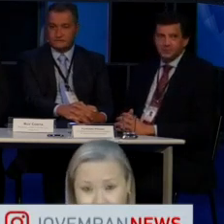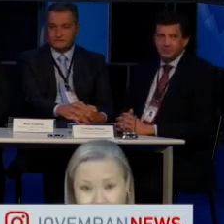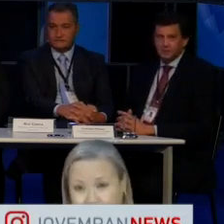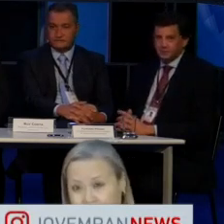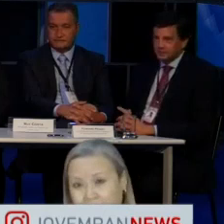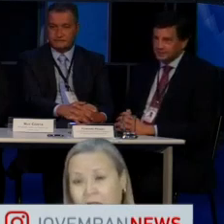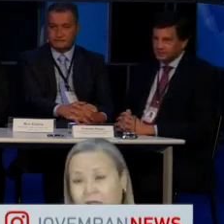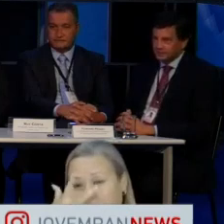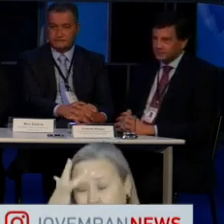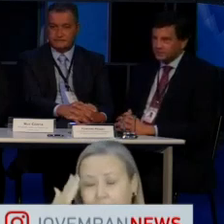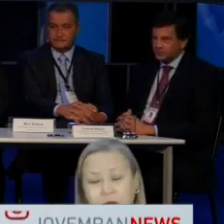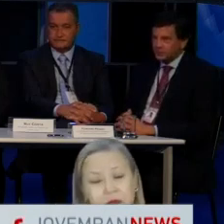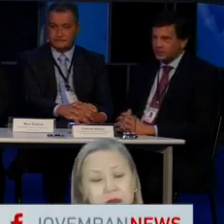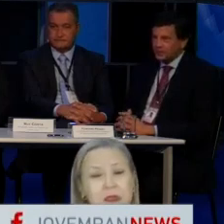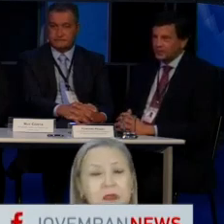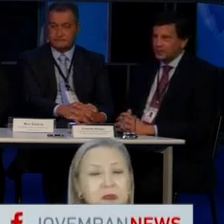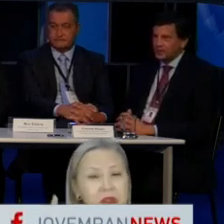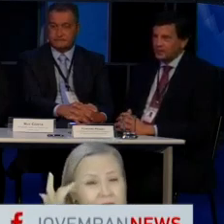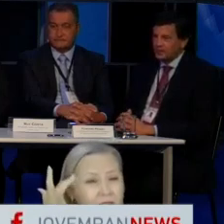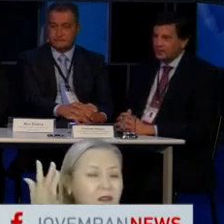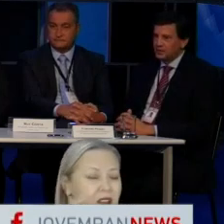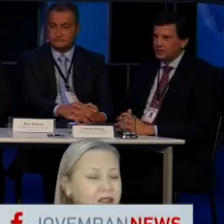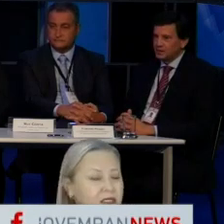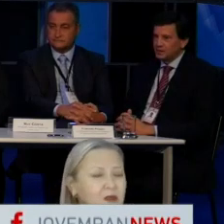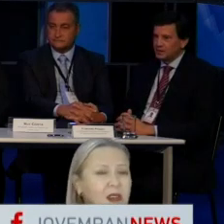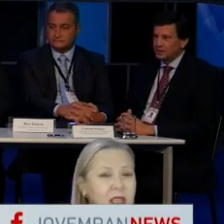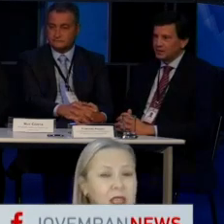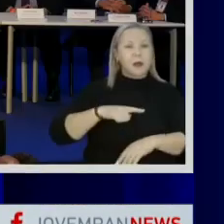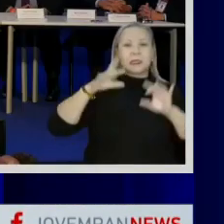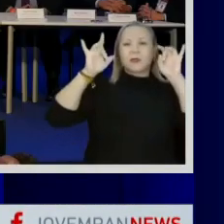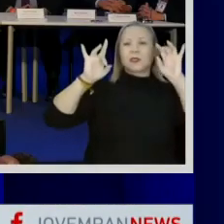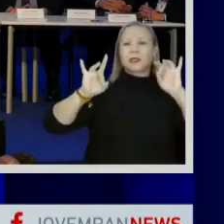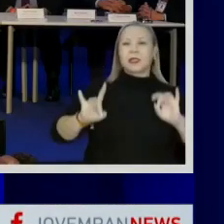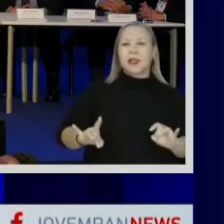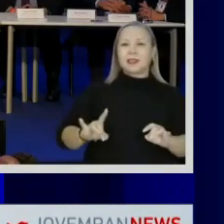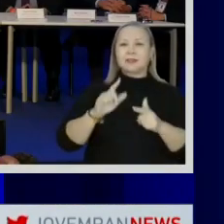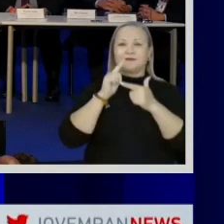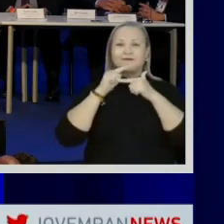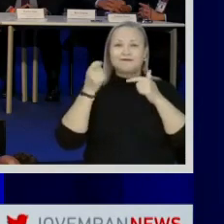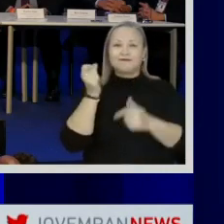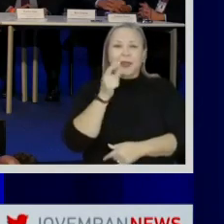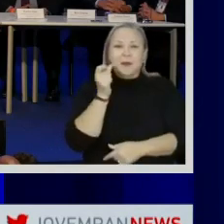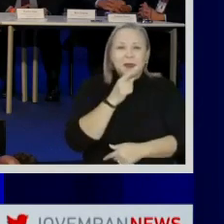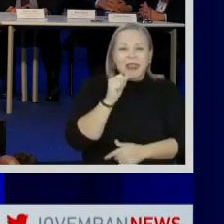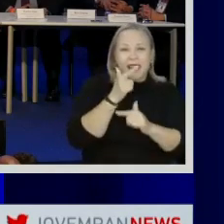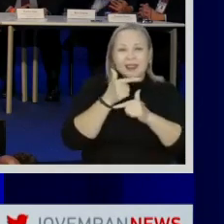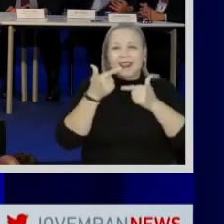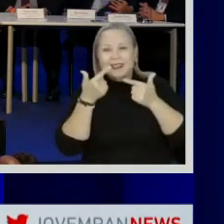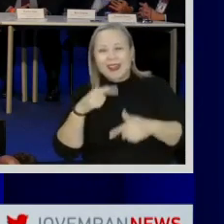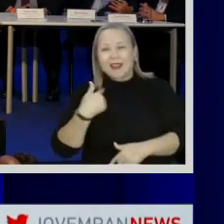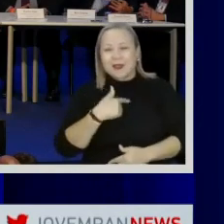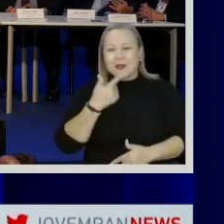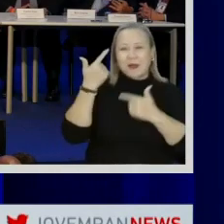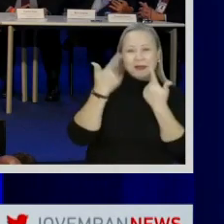tranquila, muito fácil de lidar, muito educada, mas que tem um excelente bom humor. Então, nós demos muitas risadas com ele. Está sendo muito, mas